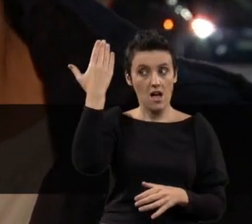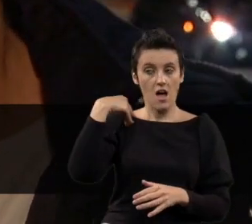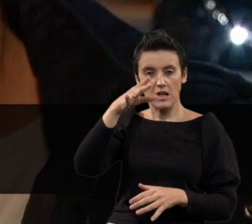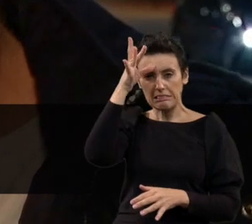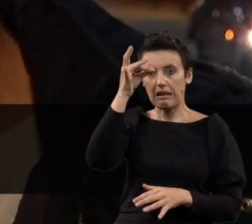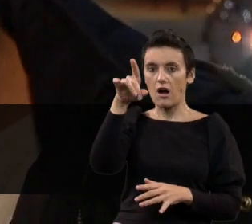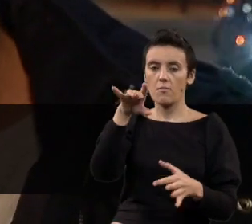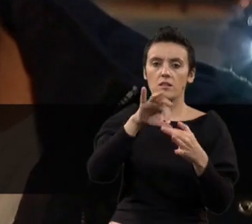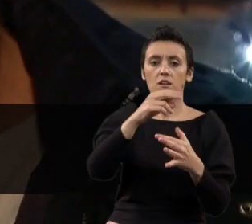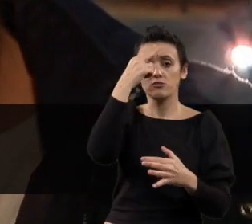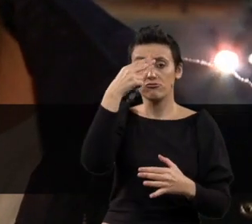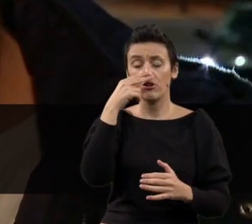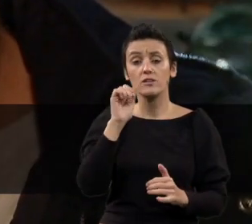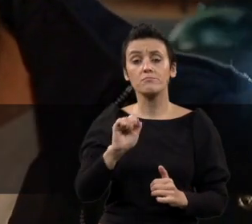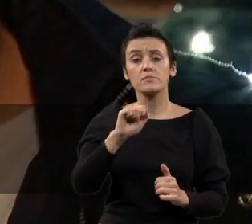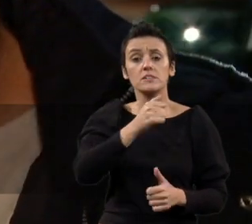cidade de Lisboa,